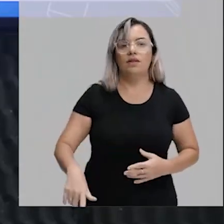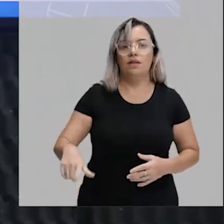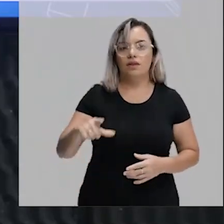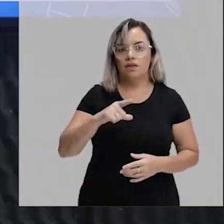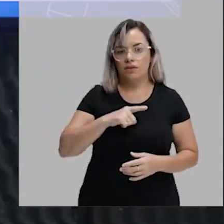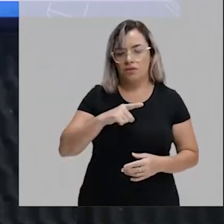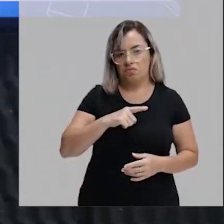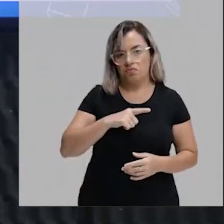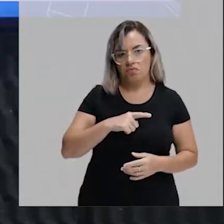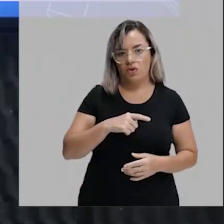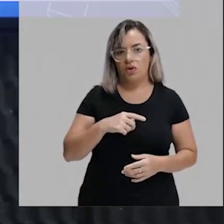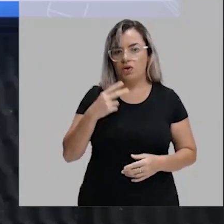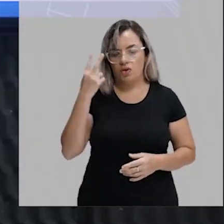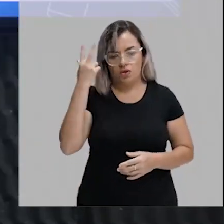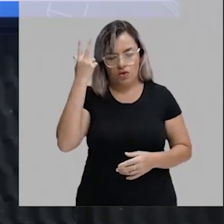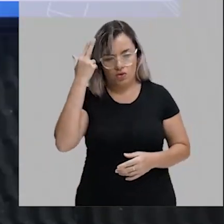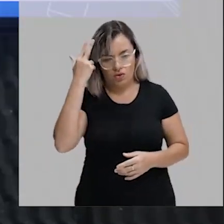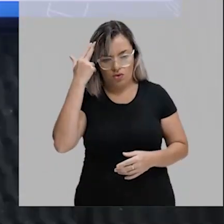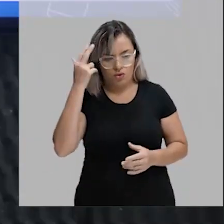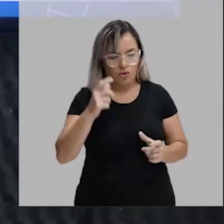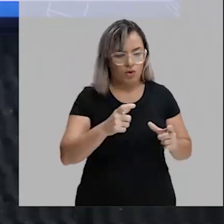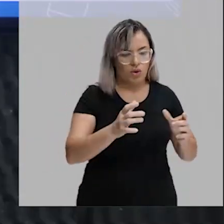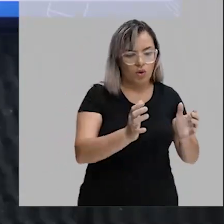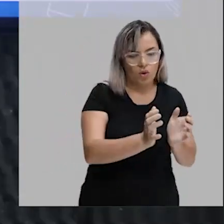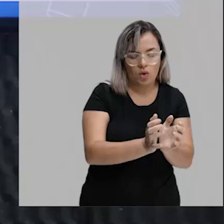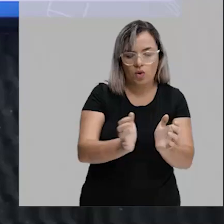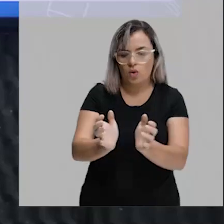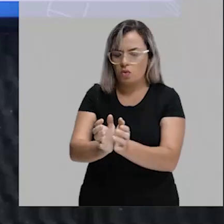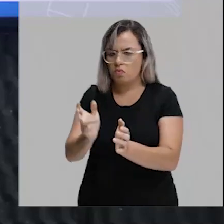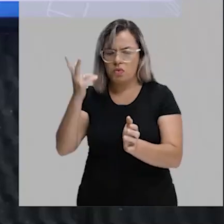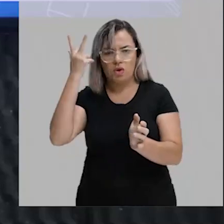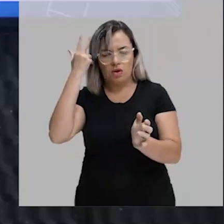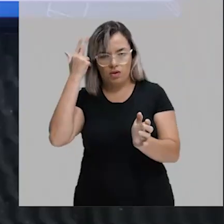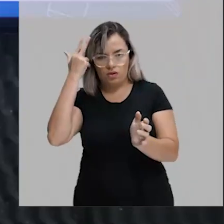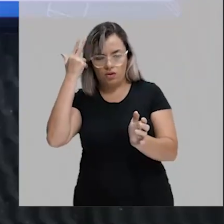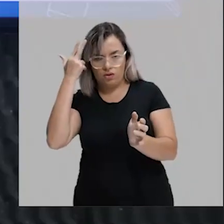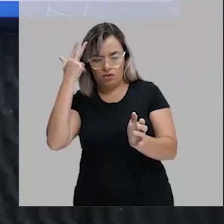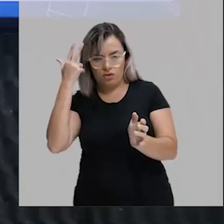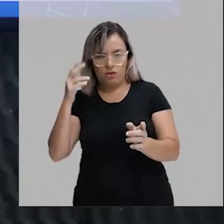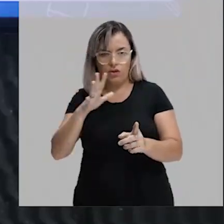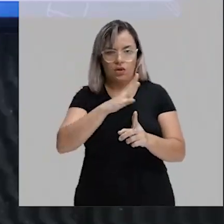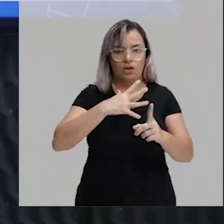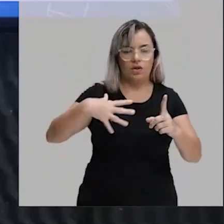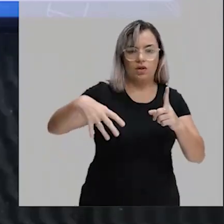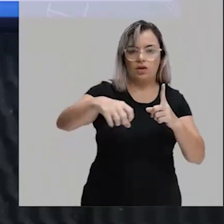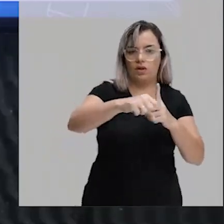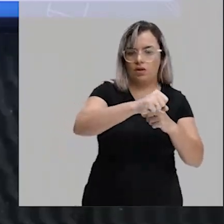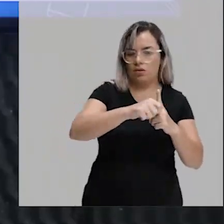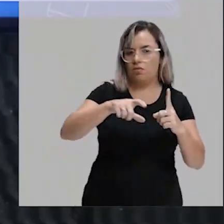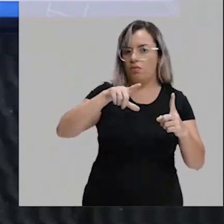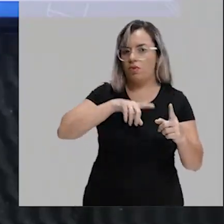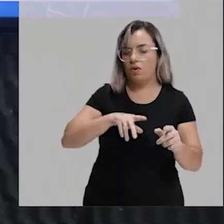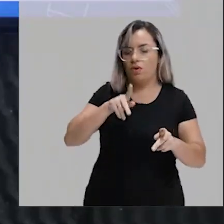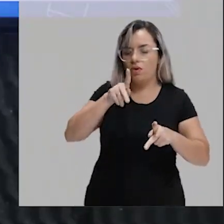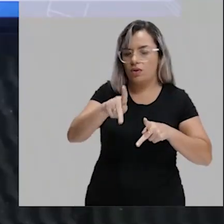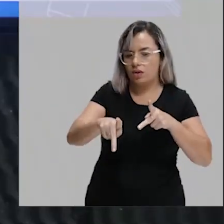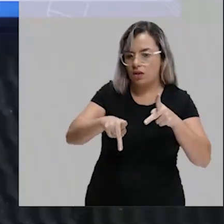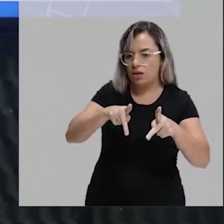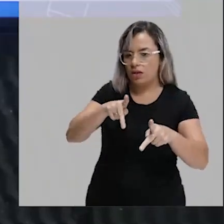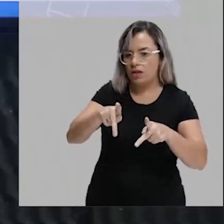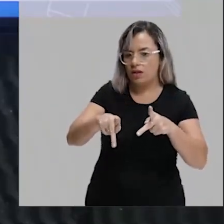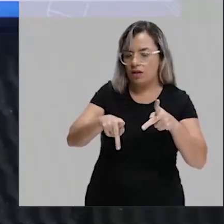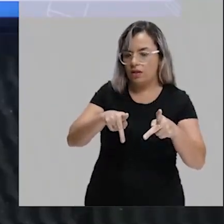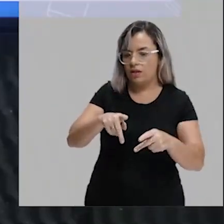setores comuns da sociedade portuguesa, para setores populares que acabaram também se